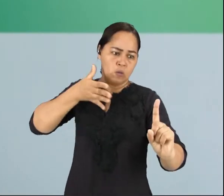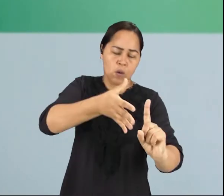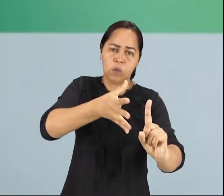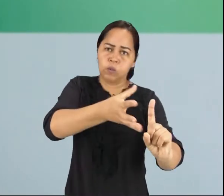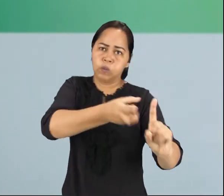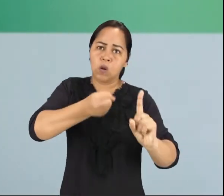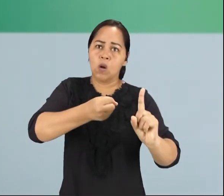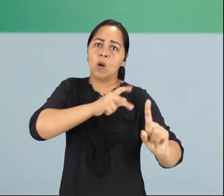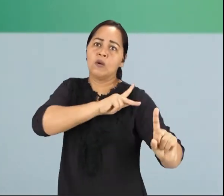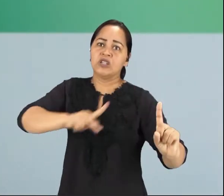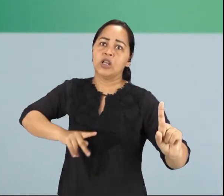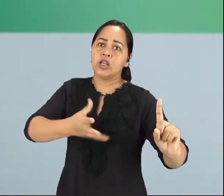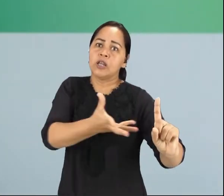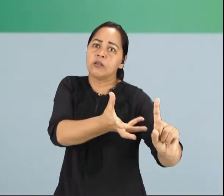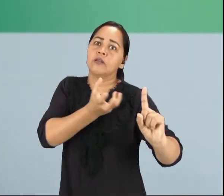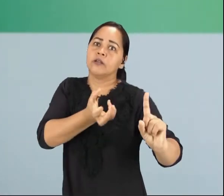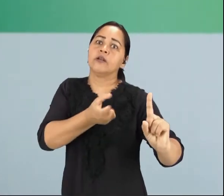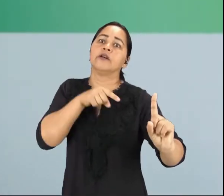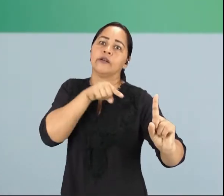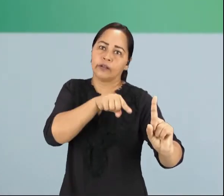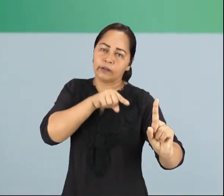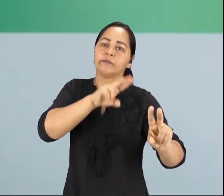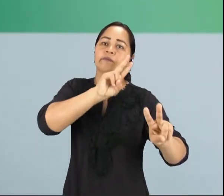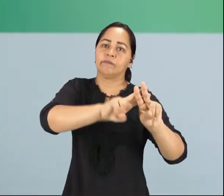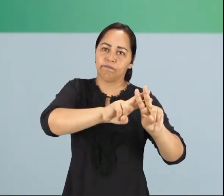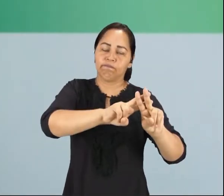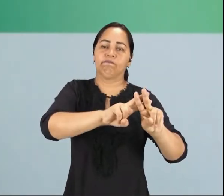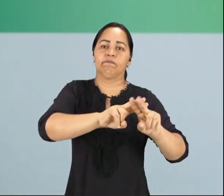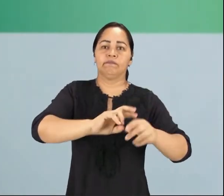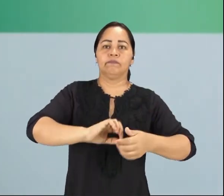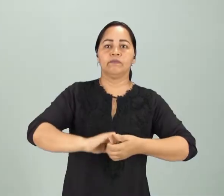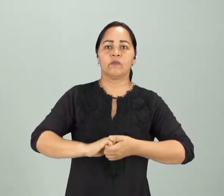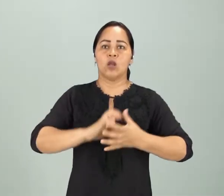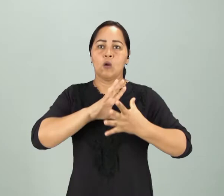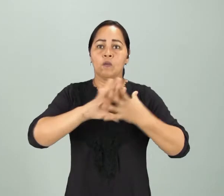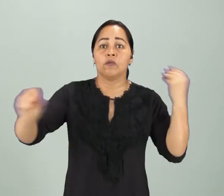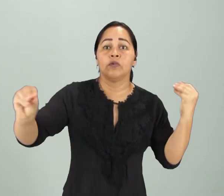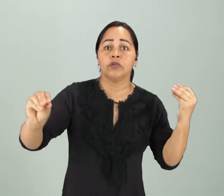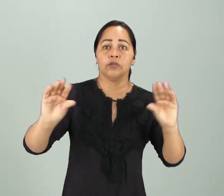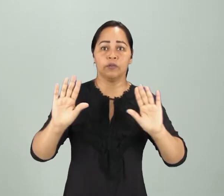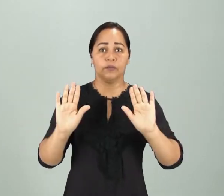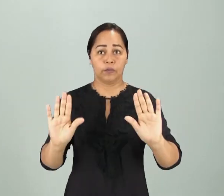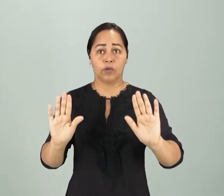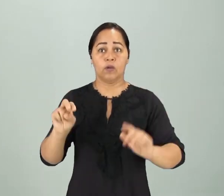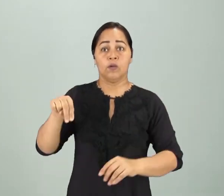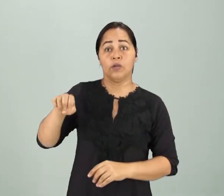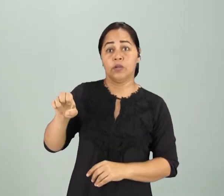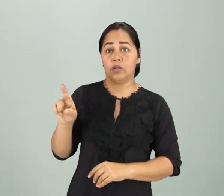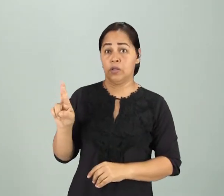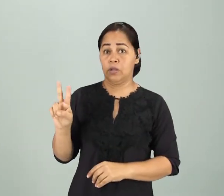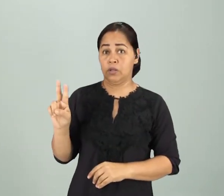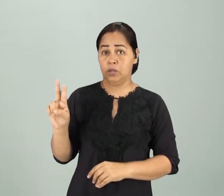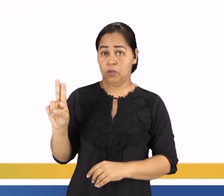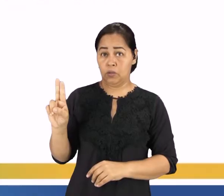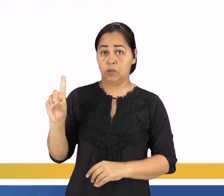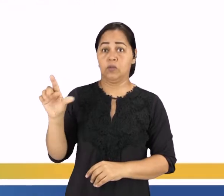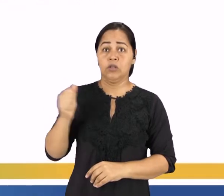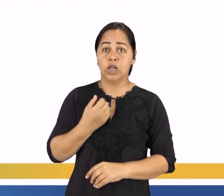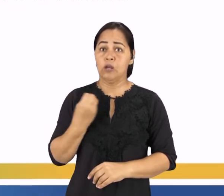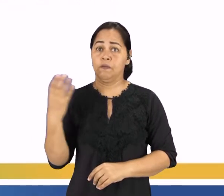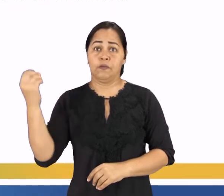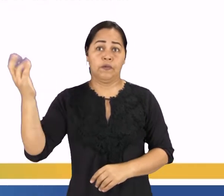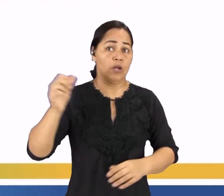pelo presidente e começava uma busca por exílio. Neruda passa então a clandestinidade, viajando